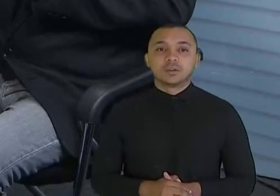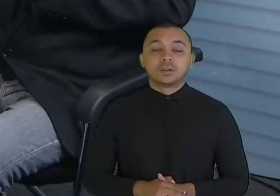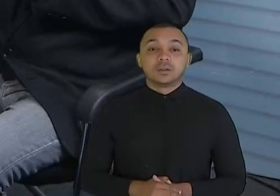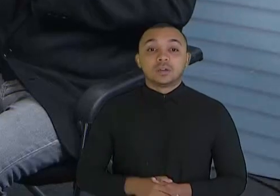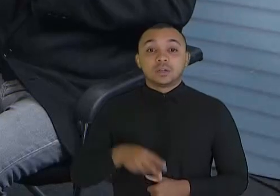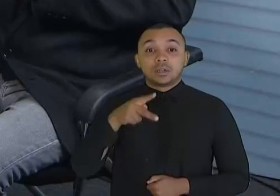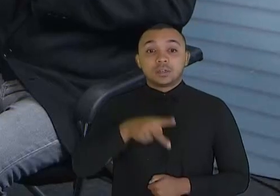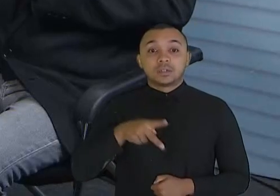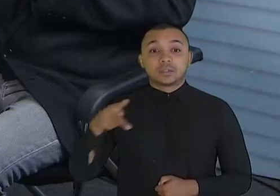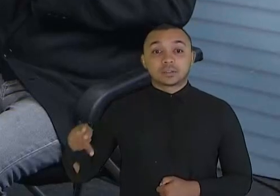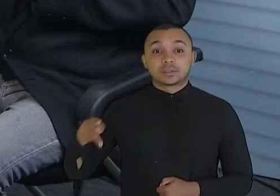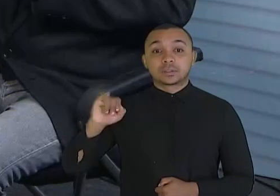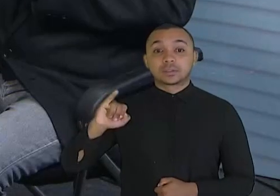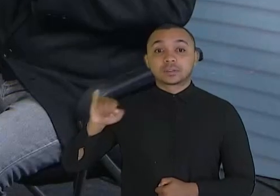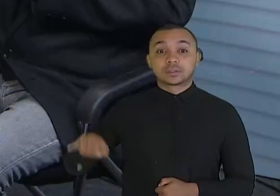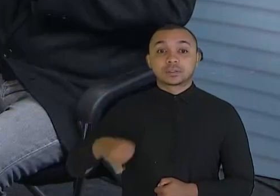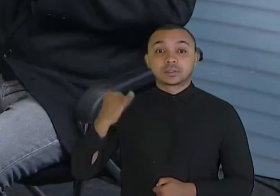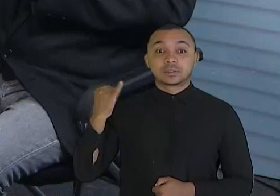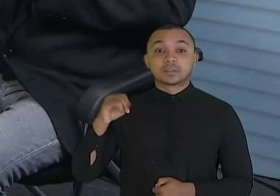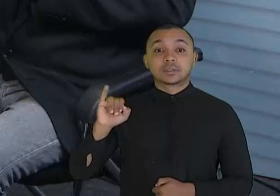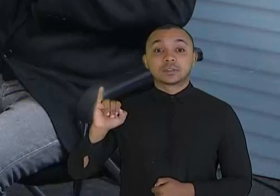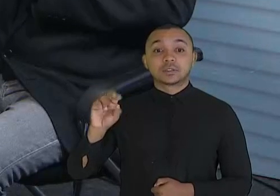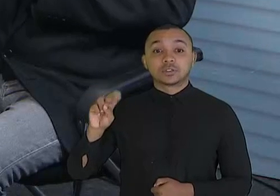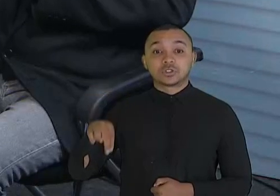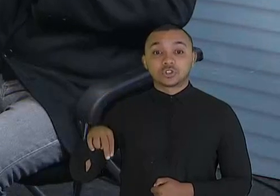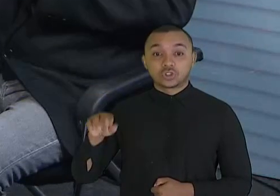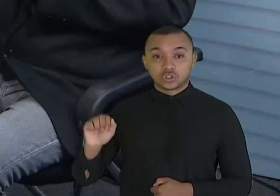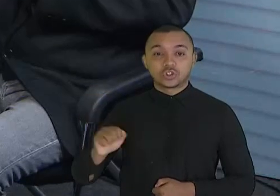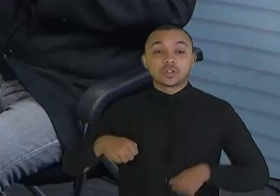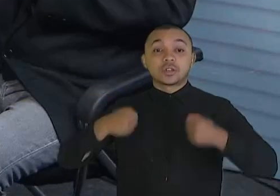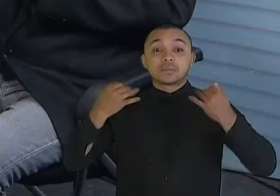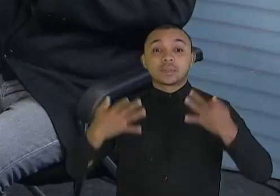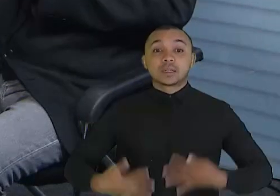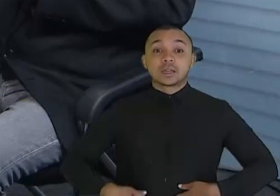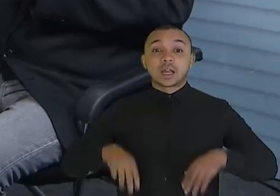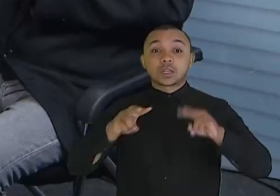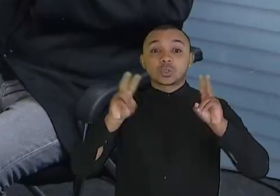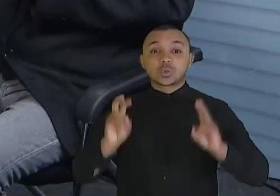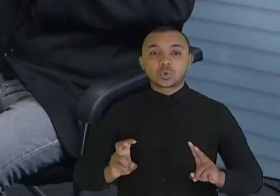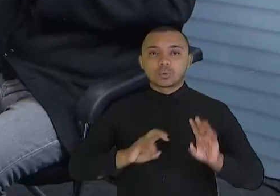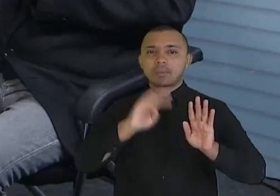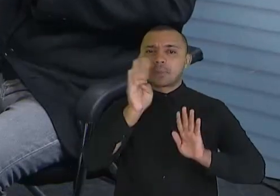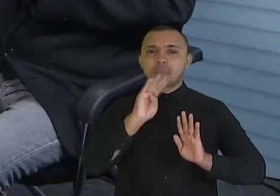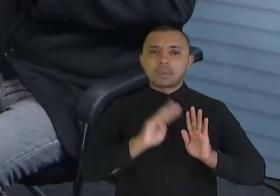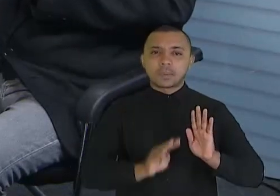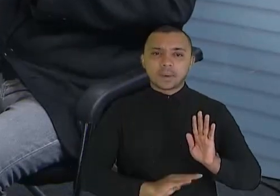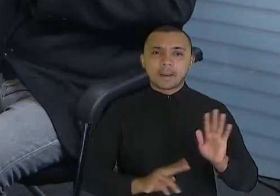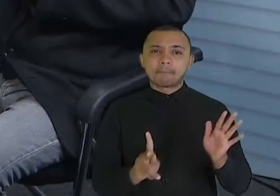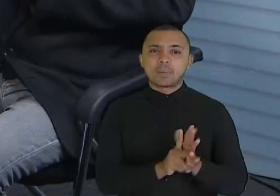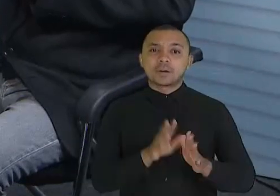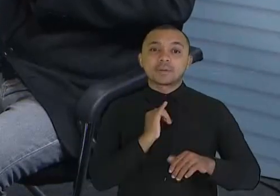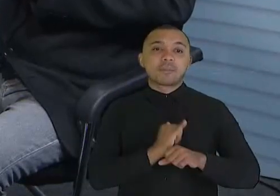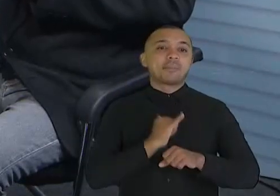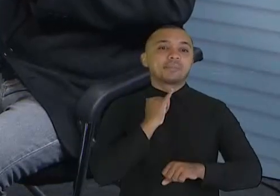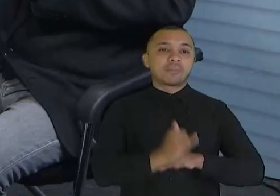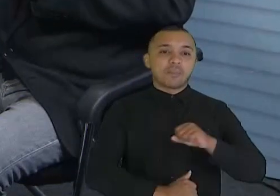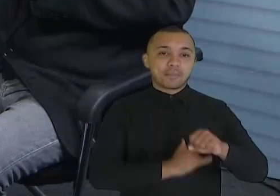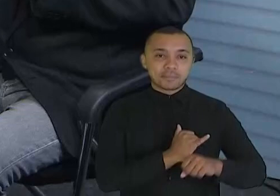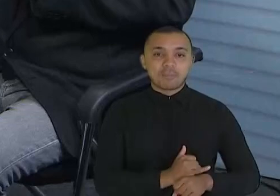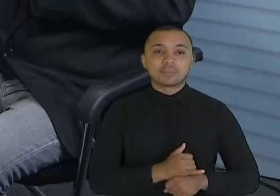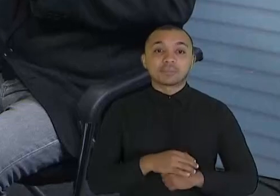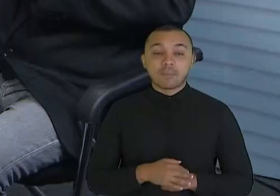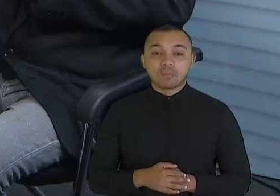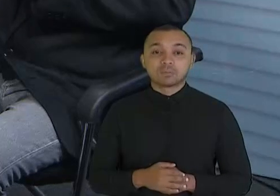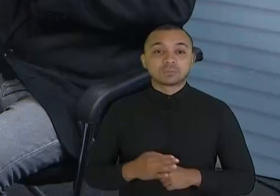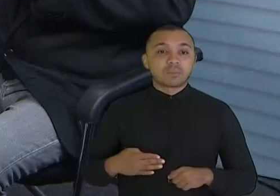Gina coordena aqui a apresentação de artigos, né? Sim, também vai ter uma... Internacionais, inclusive. Legal. E tem a participação